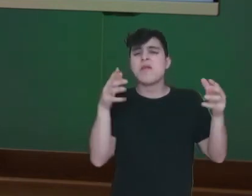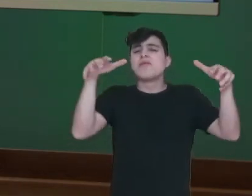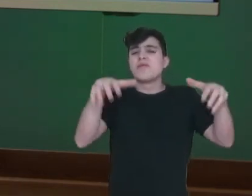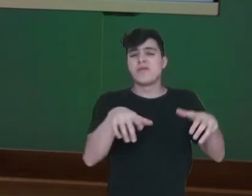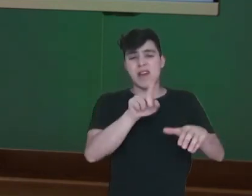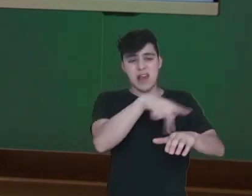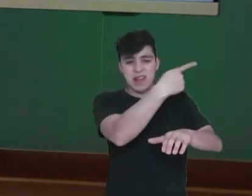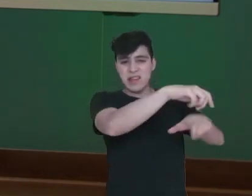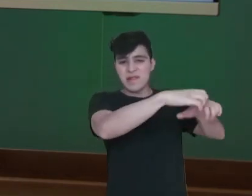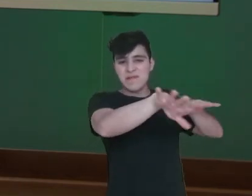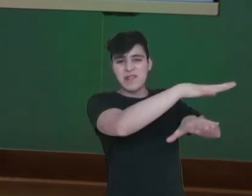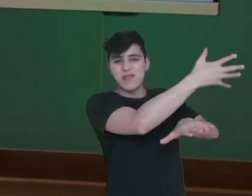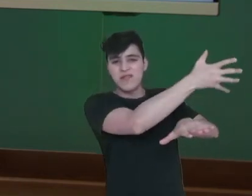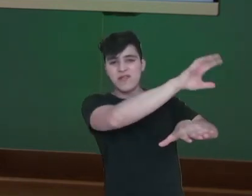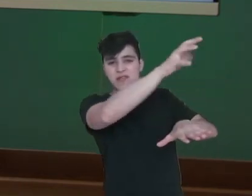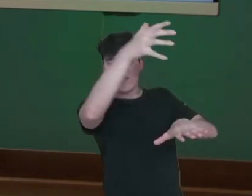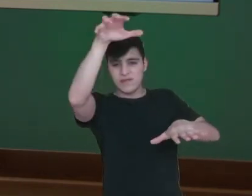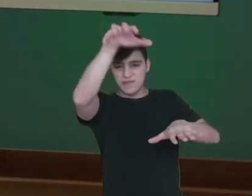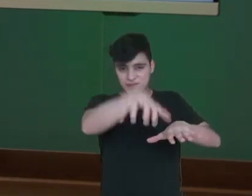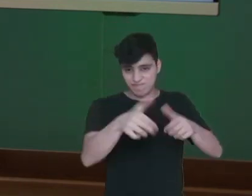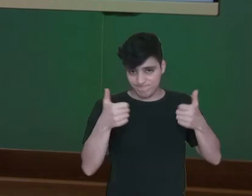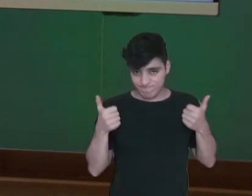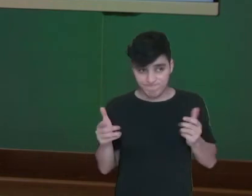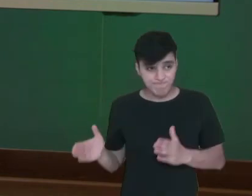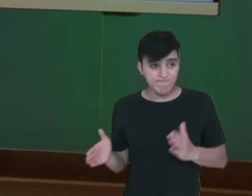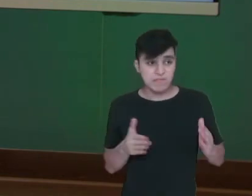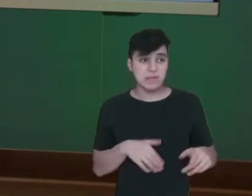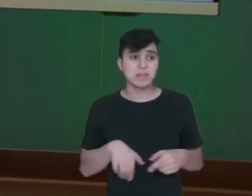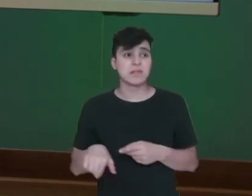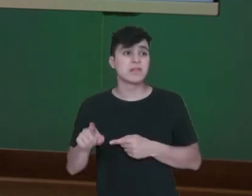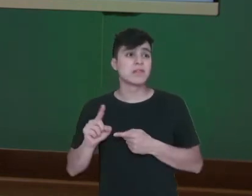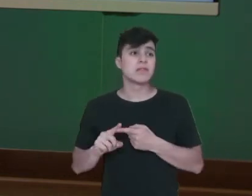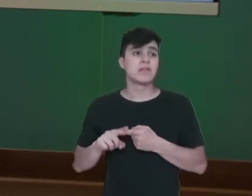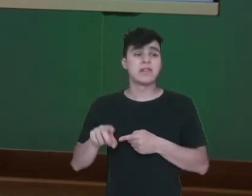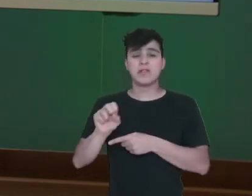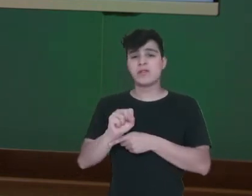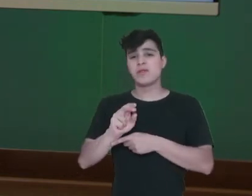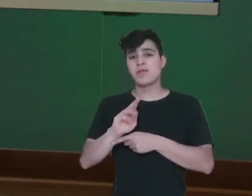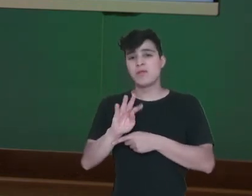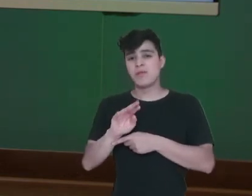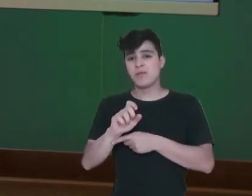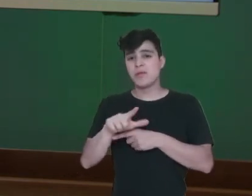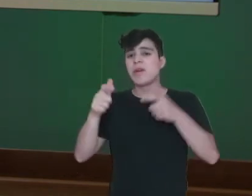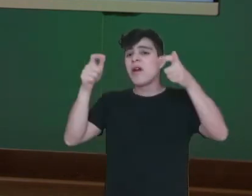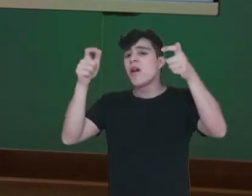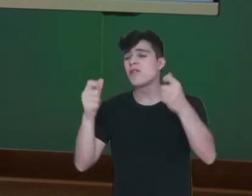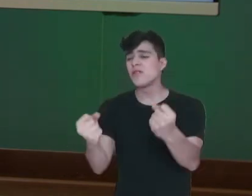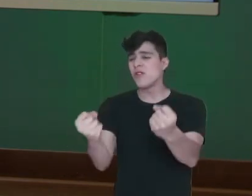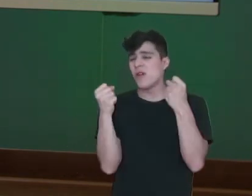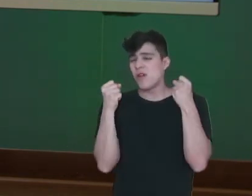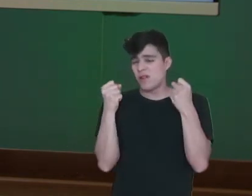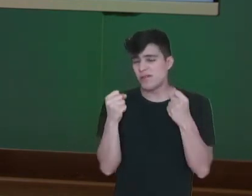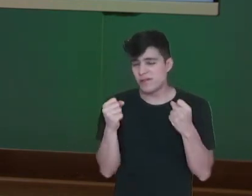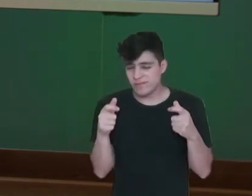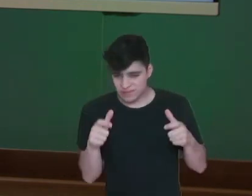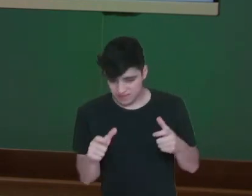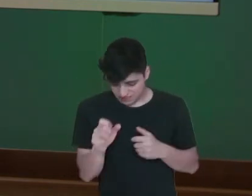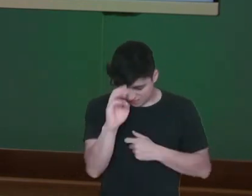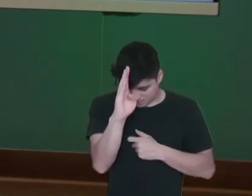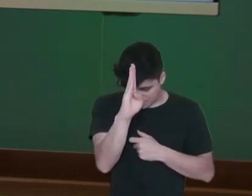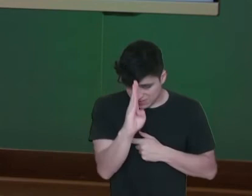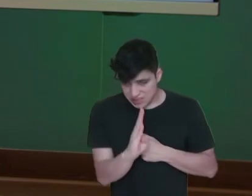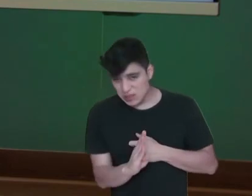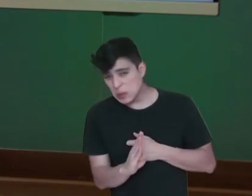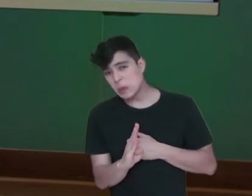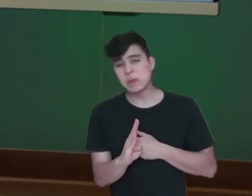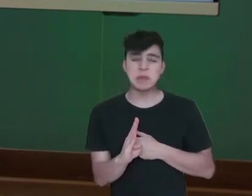oceano. Clima subtropical, onde predomina esse tipo climático? No território brasileiro, nas regiões